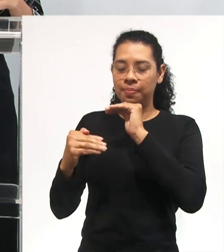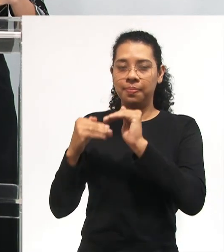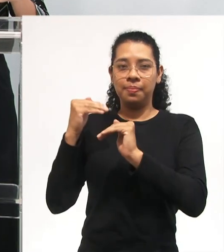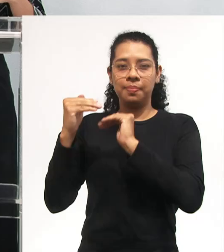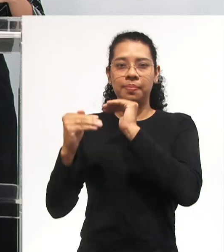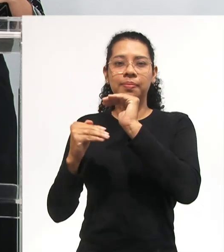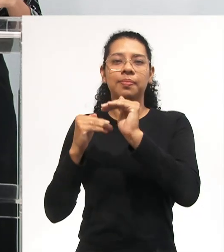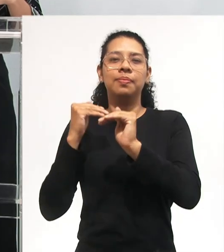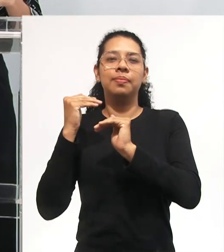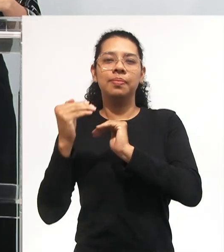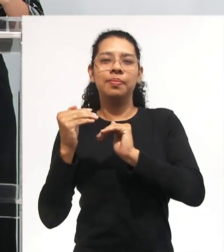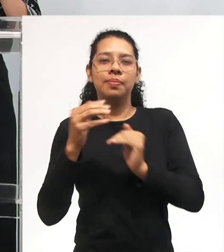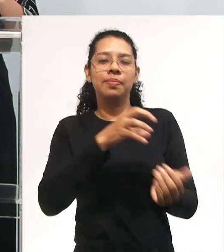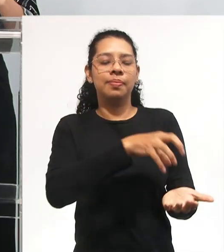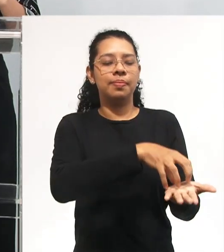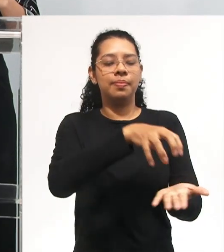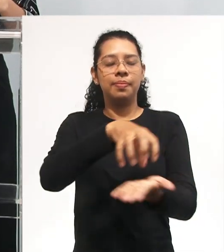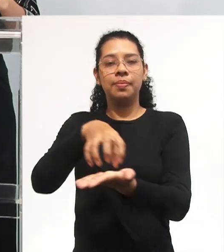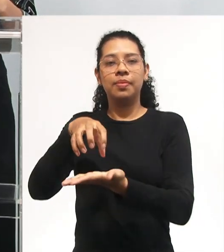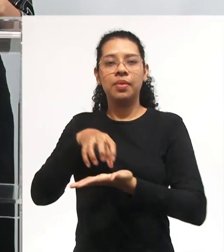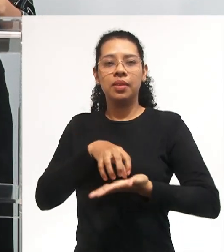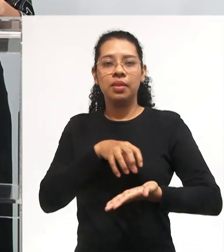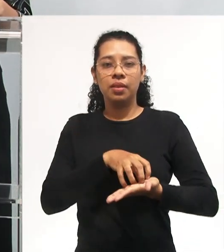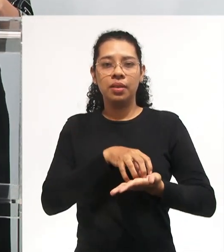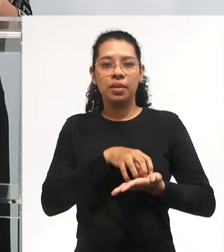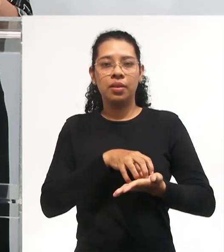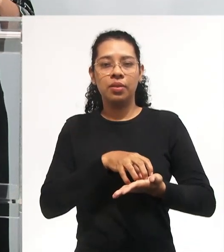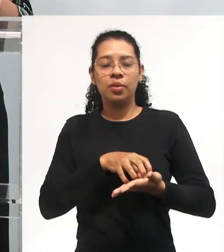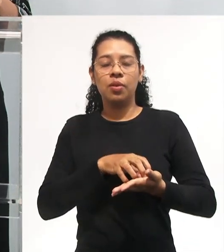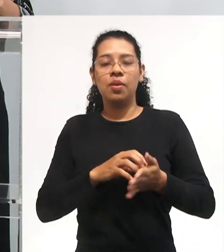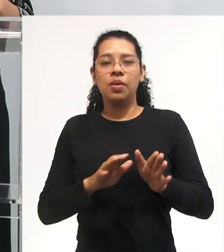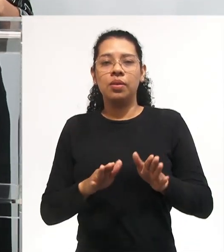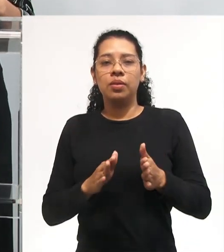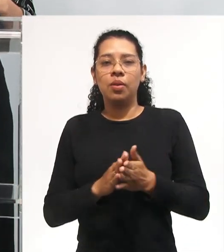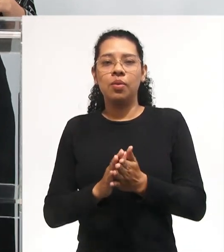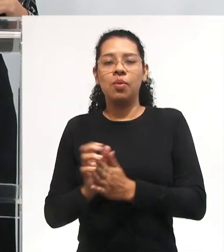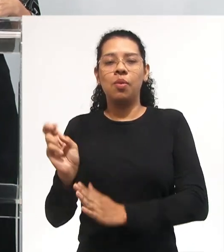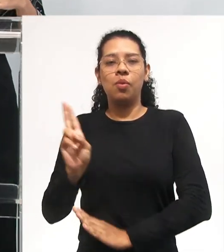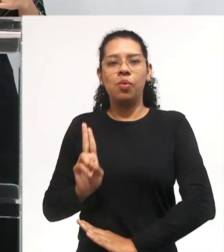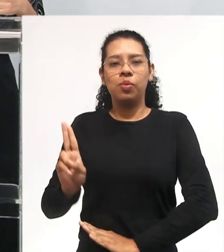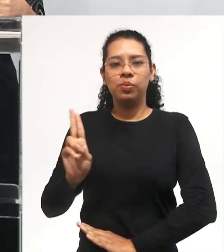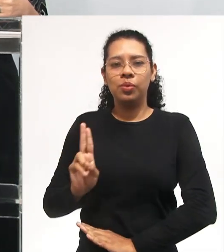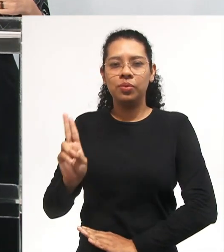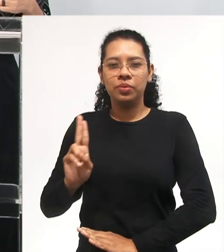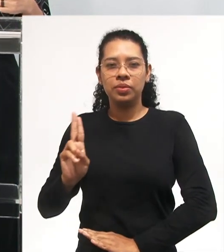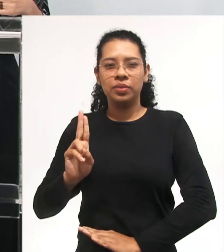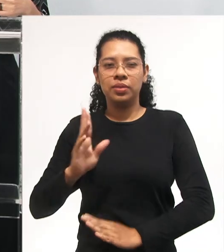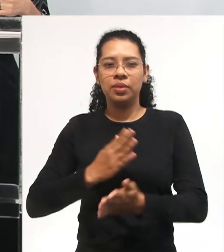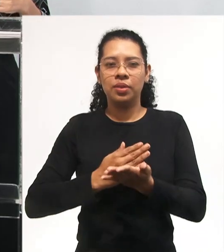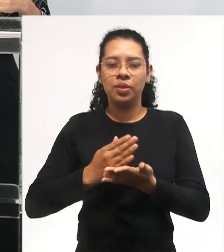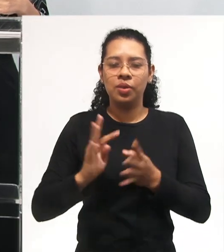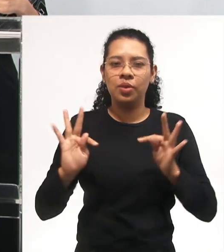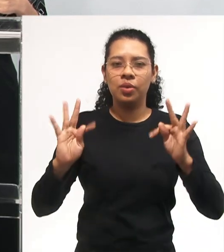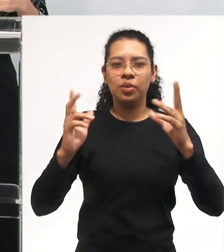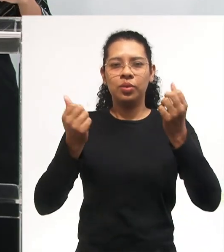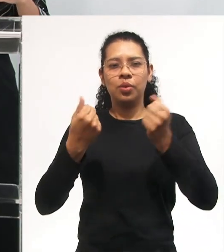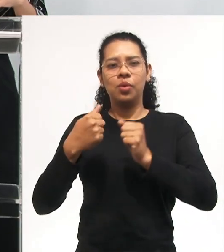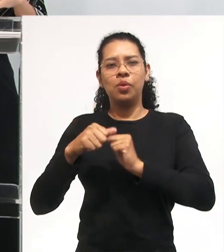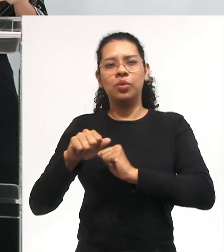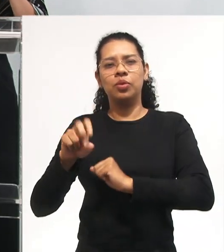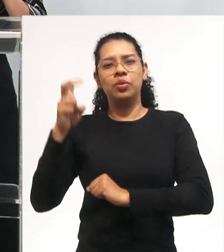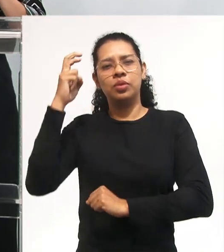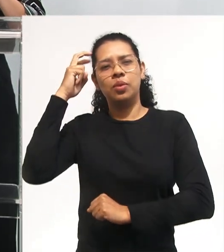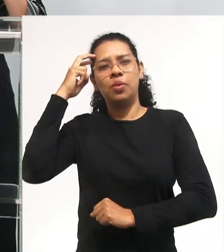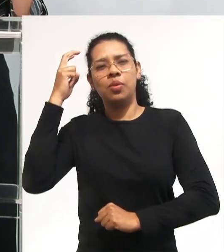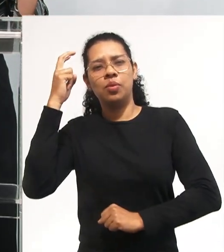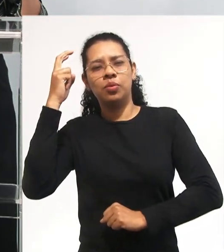ação, da sua função, elas possam contribuir para a implementação do planejamento estratégico da empresa.